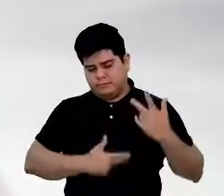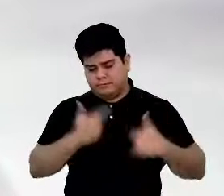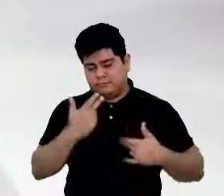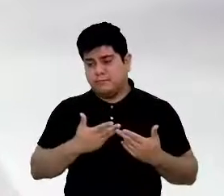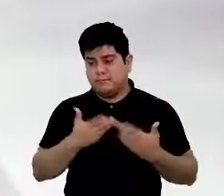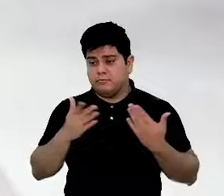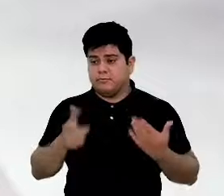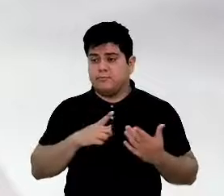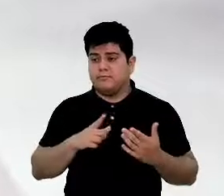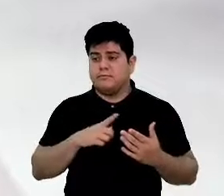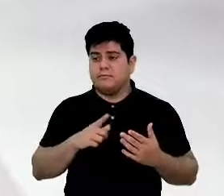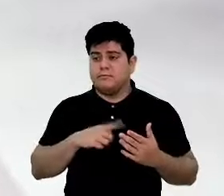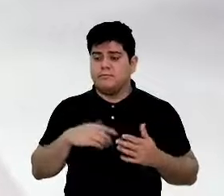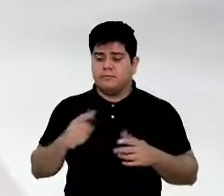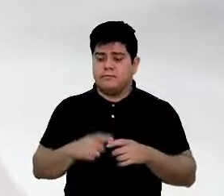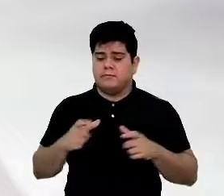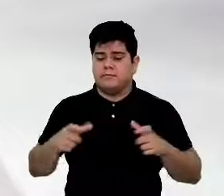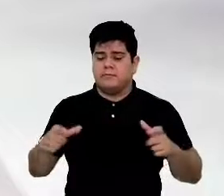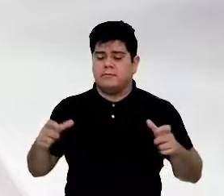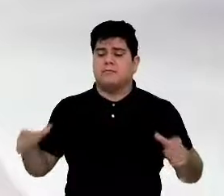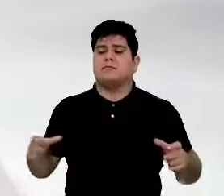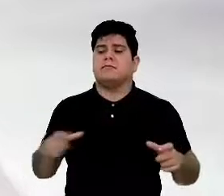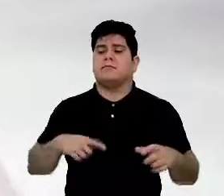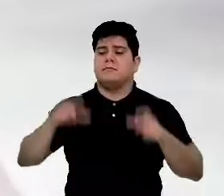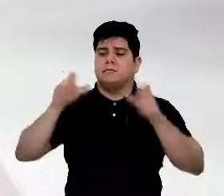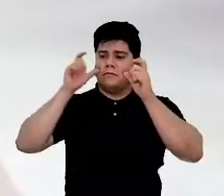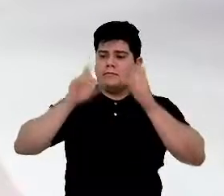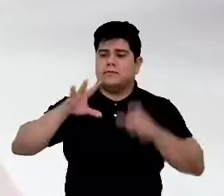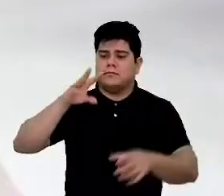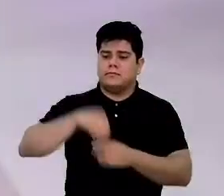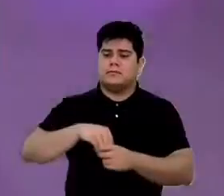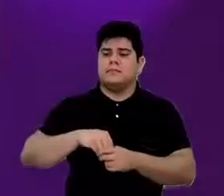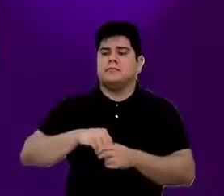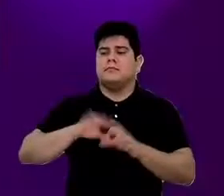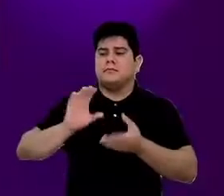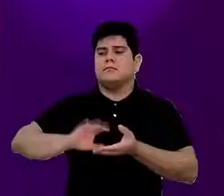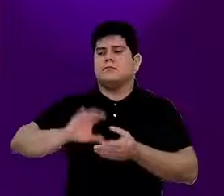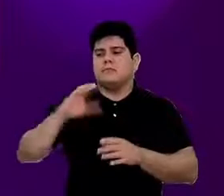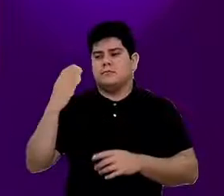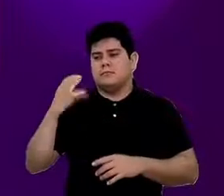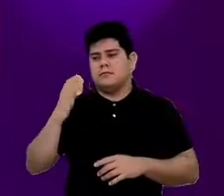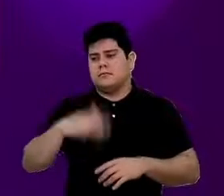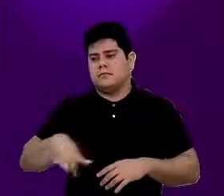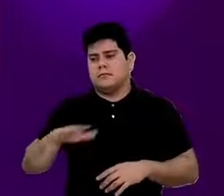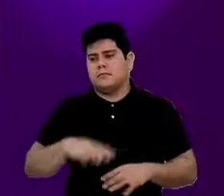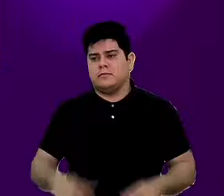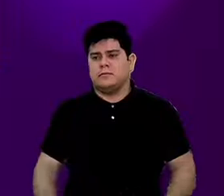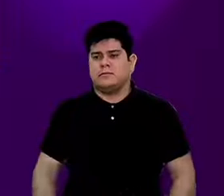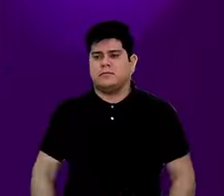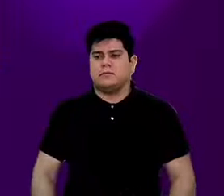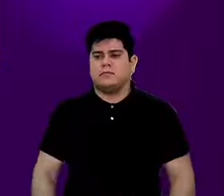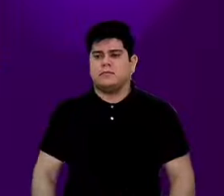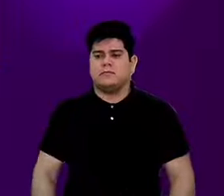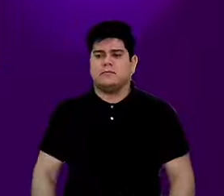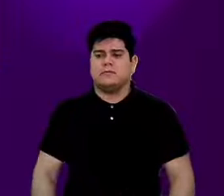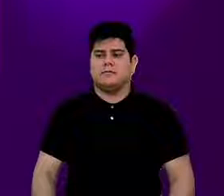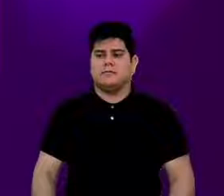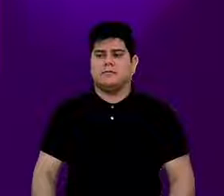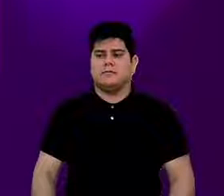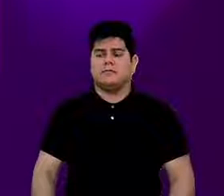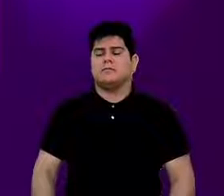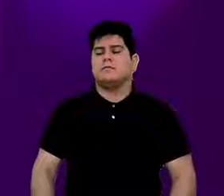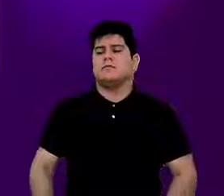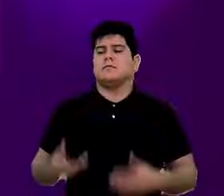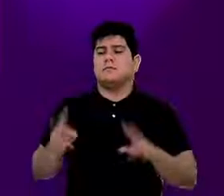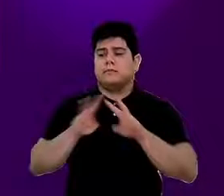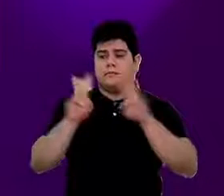tendo um aumento crescente no interesse dentro da comunidade científica cardiológica. Para começar esse desafio de falar sobre